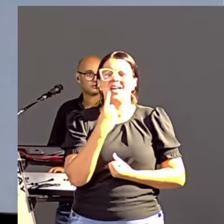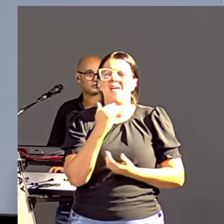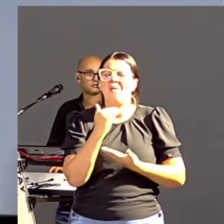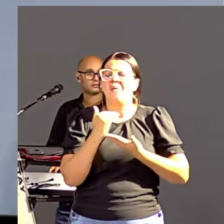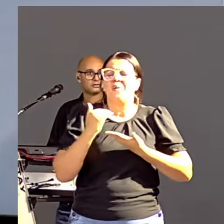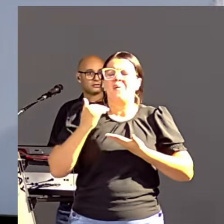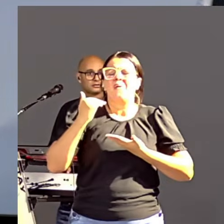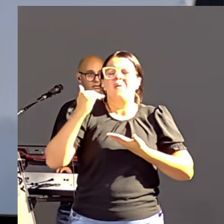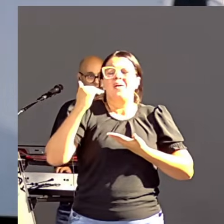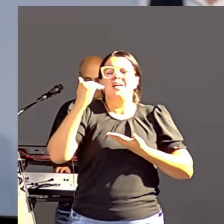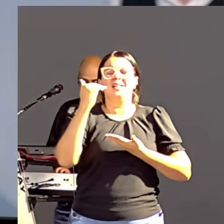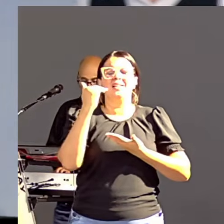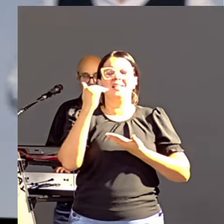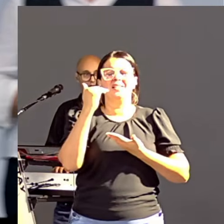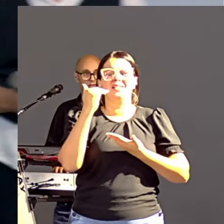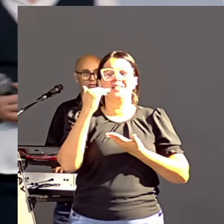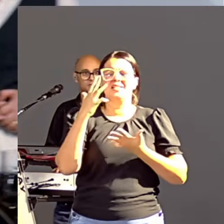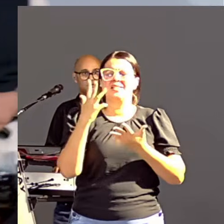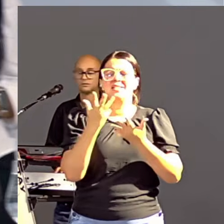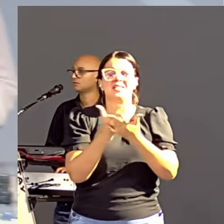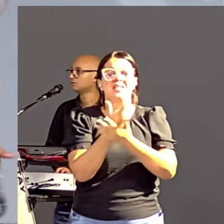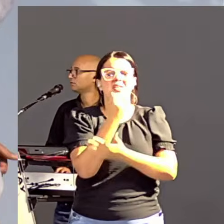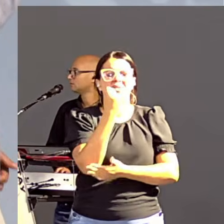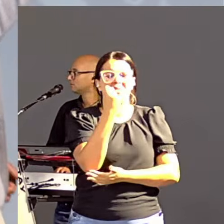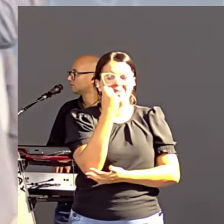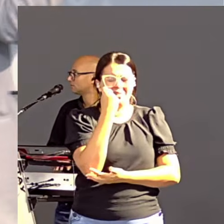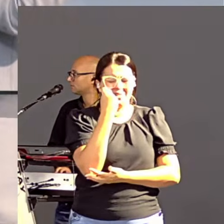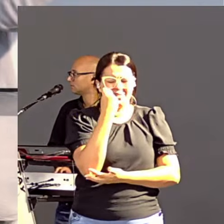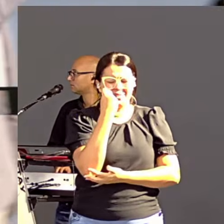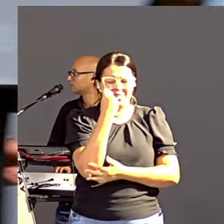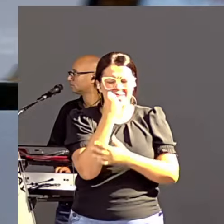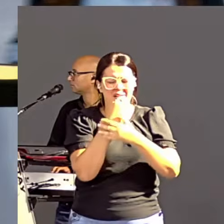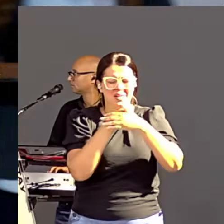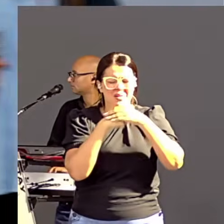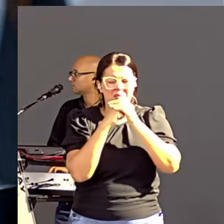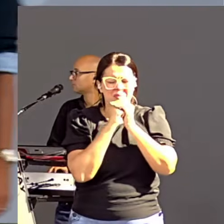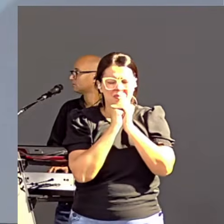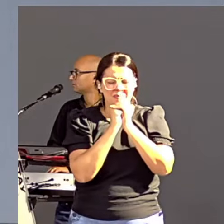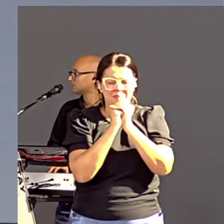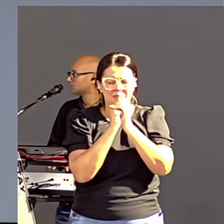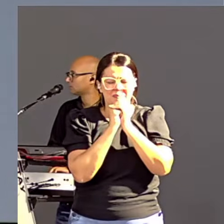suficiente Salvador. Amém.